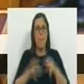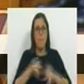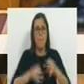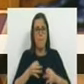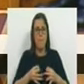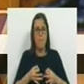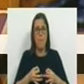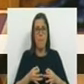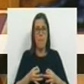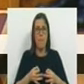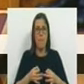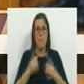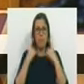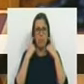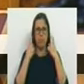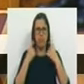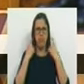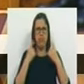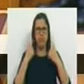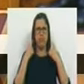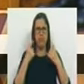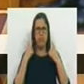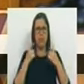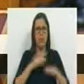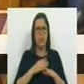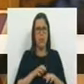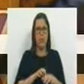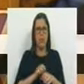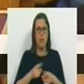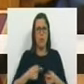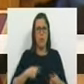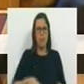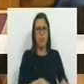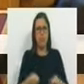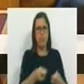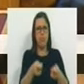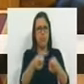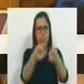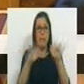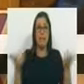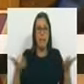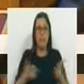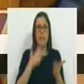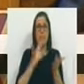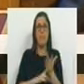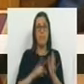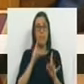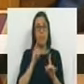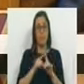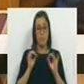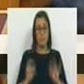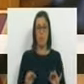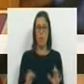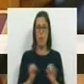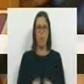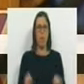que andarem a fazer ruído e com os cortadores portáteis. E portanto, na prática e objetivamente